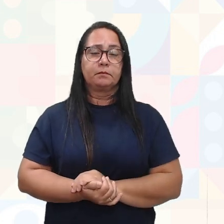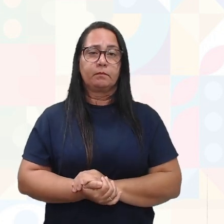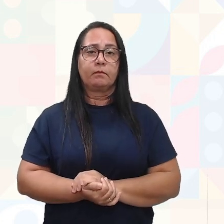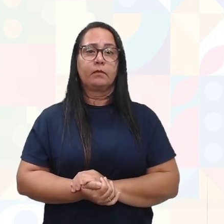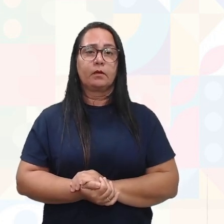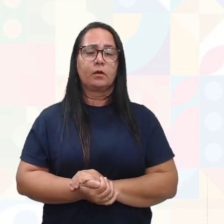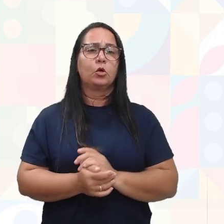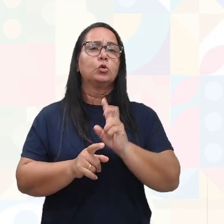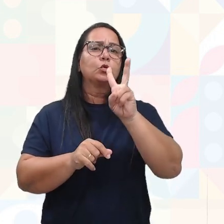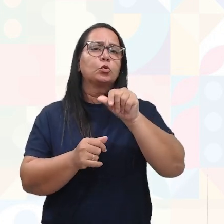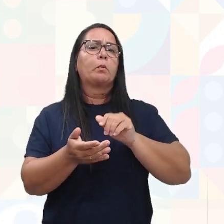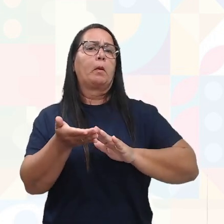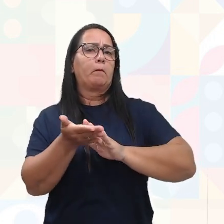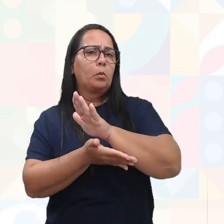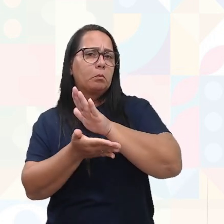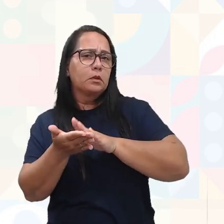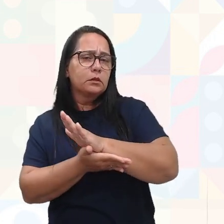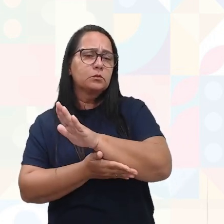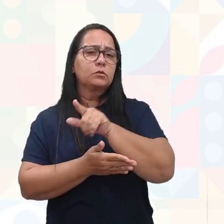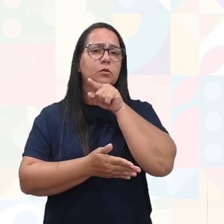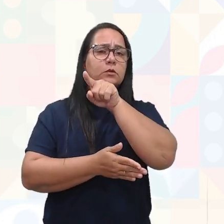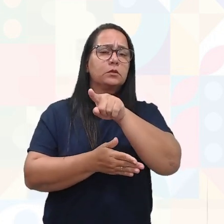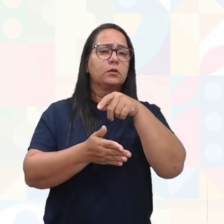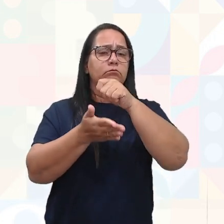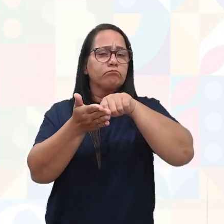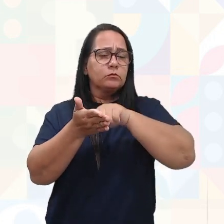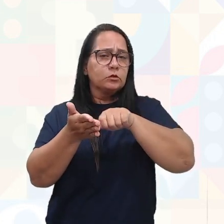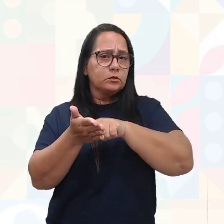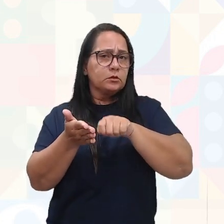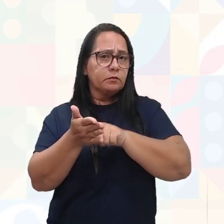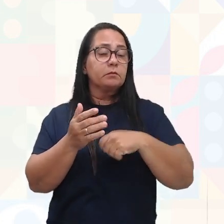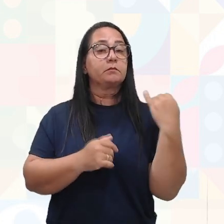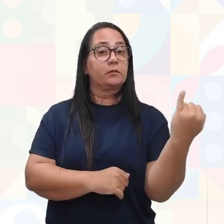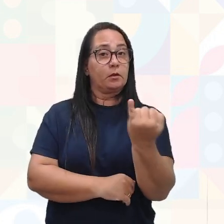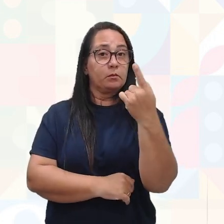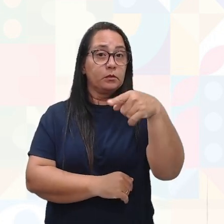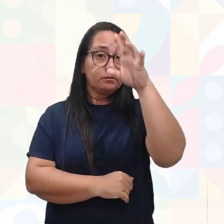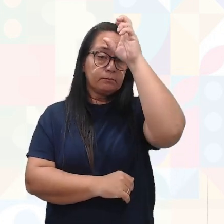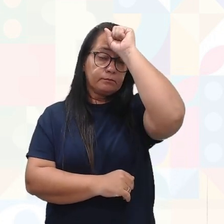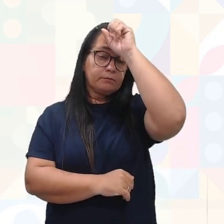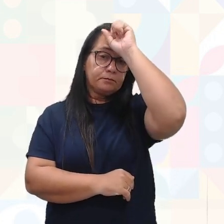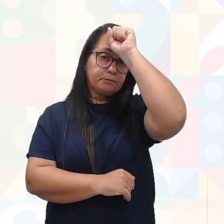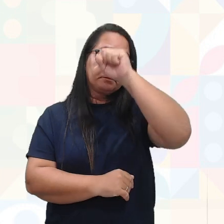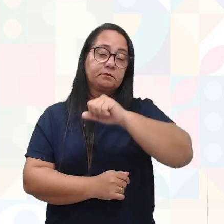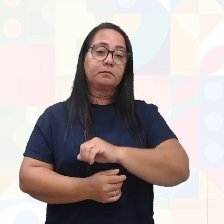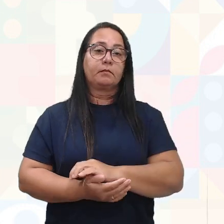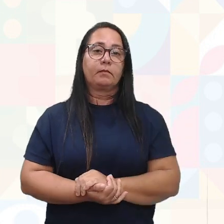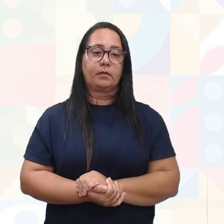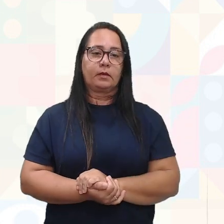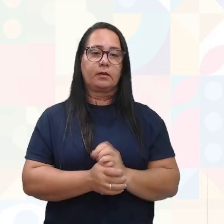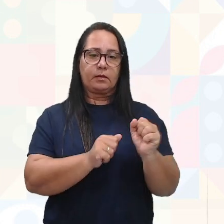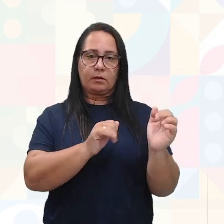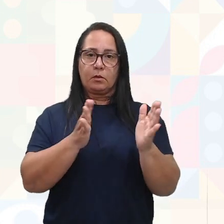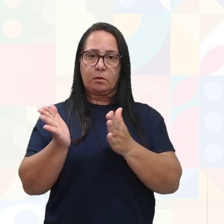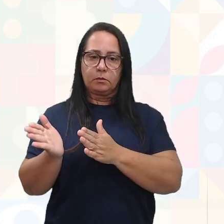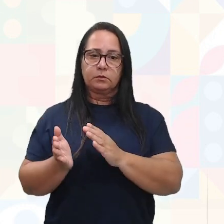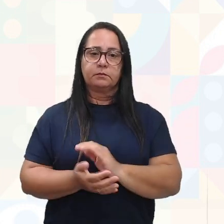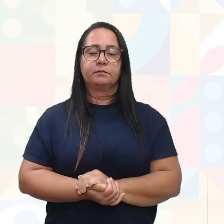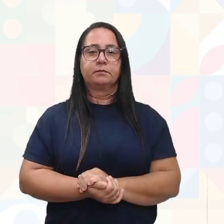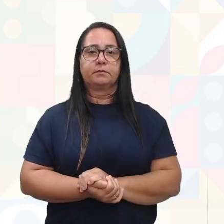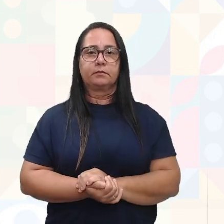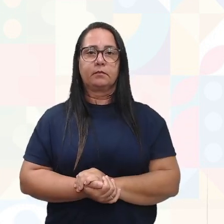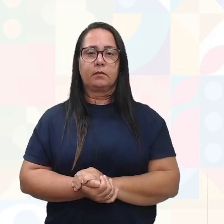as publicações, o que escreveu Michel Foucault, é muito válido para o aprendizado de vocês. Vamos para o próximo.